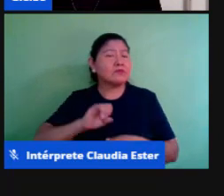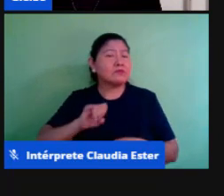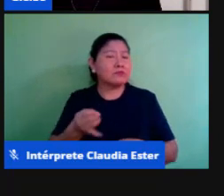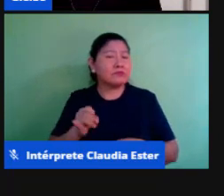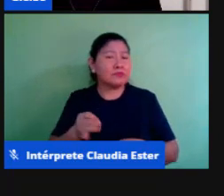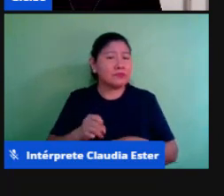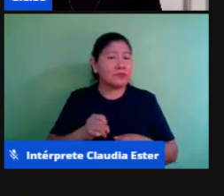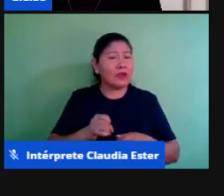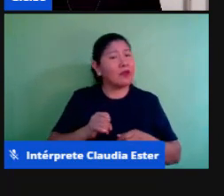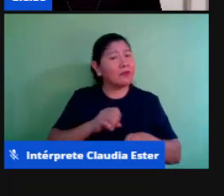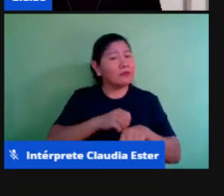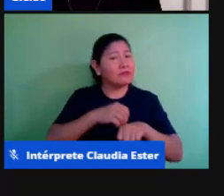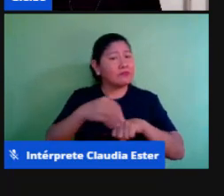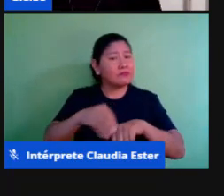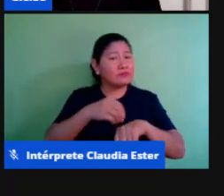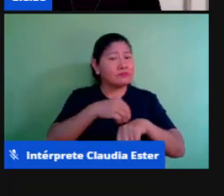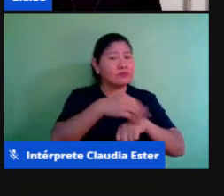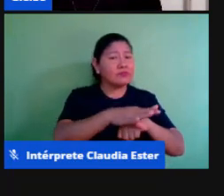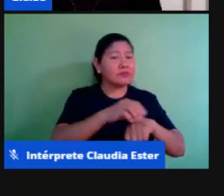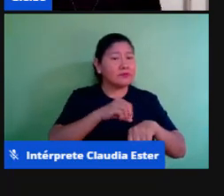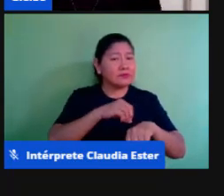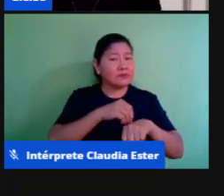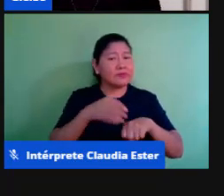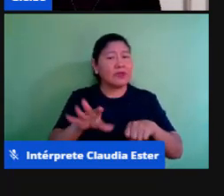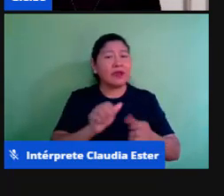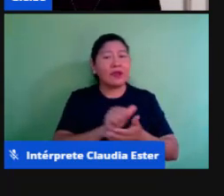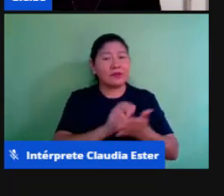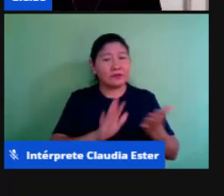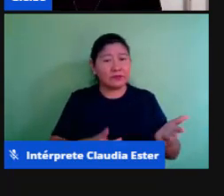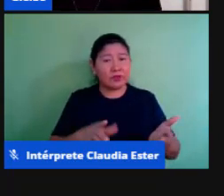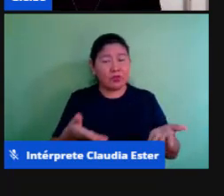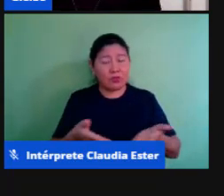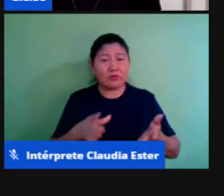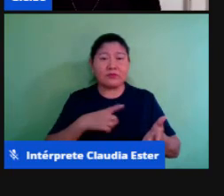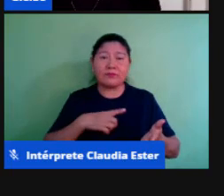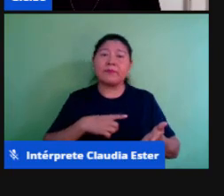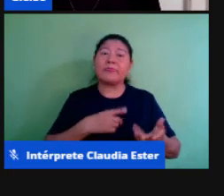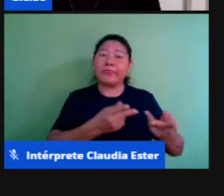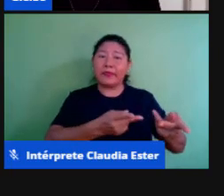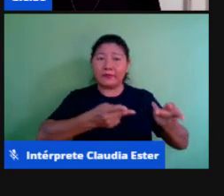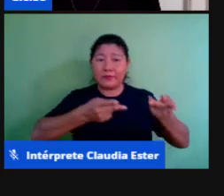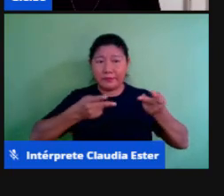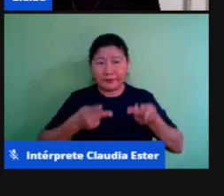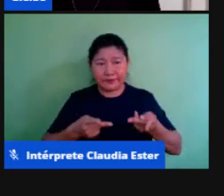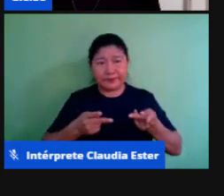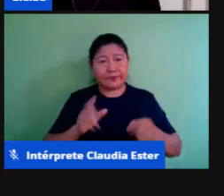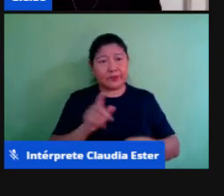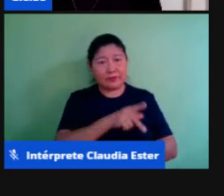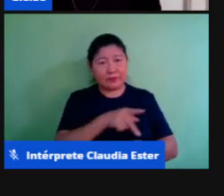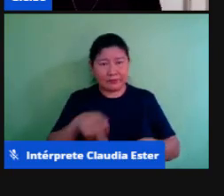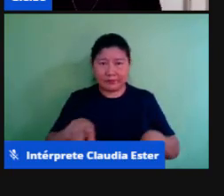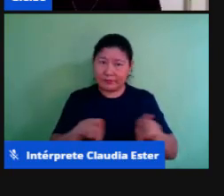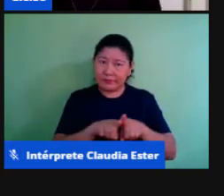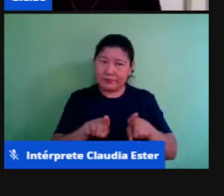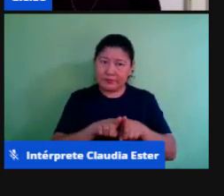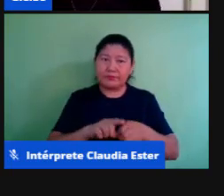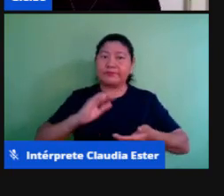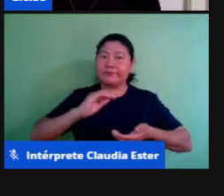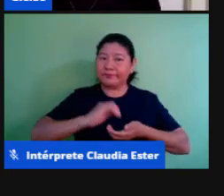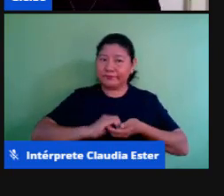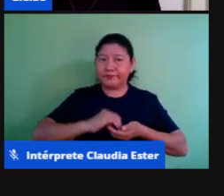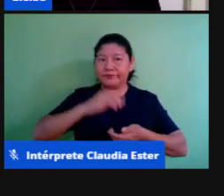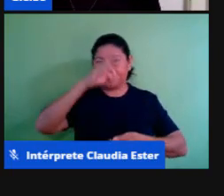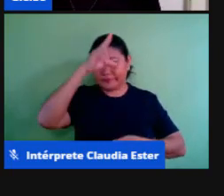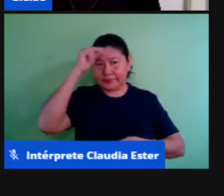nós vamos trazer uma convidada, tá? É uma professora da REME, tá bom? Uma professora